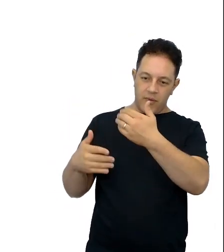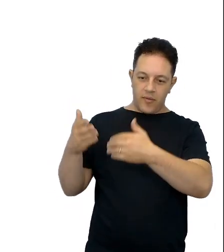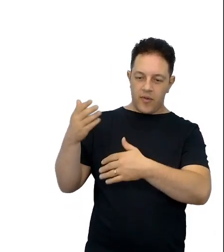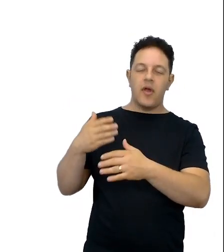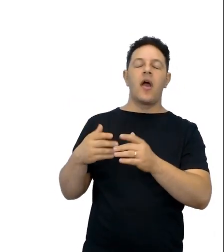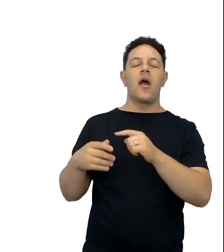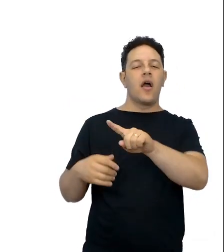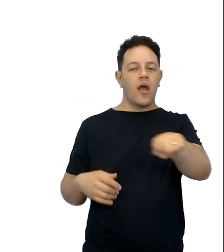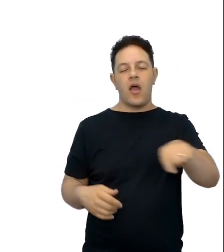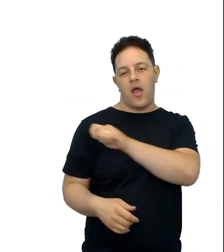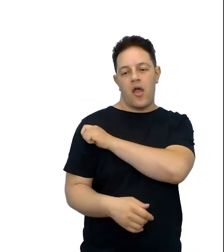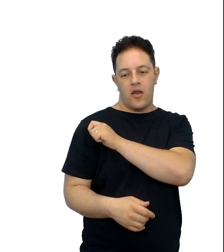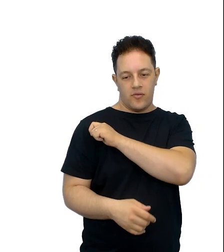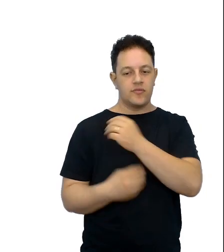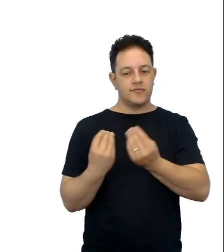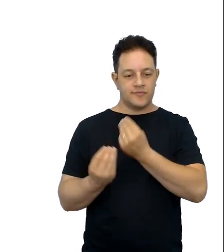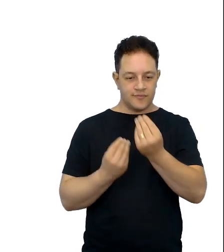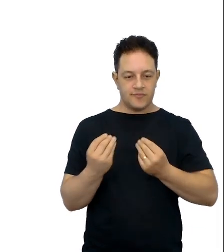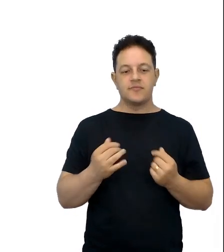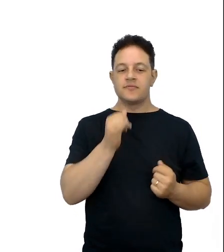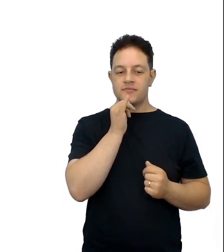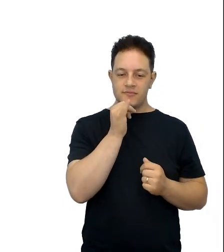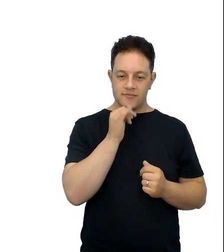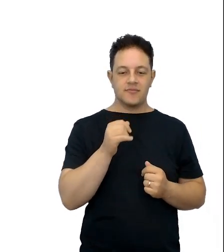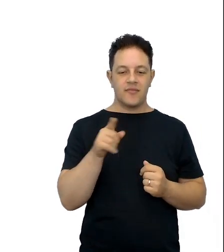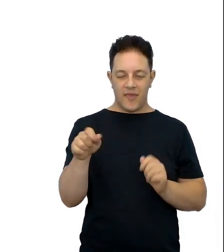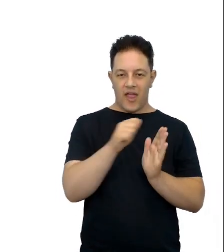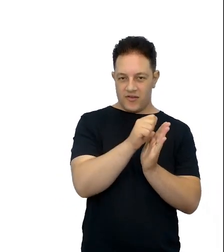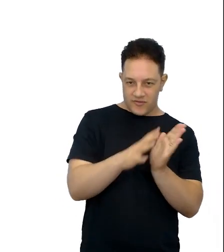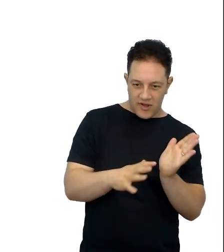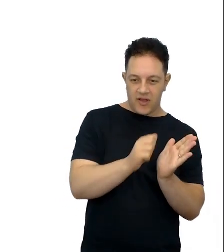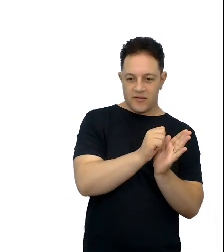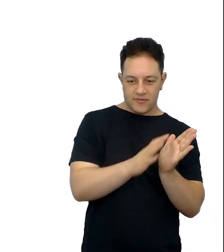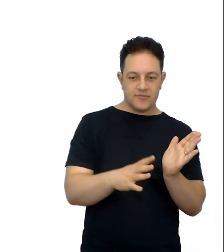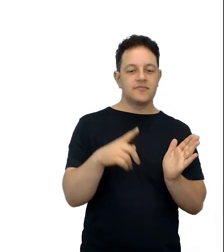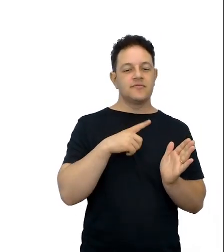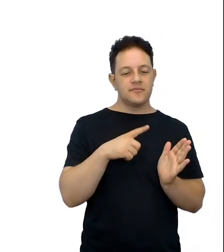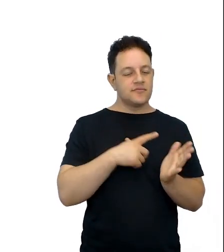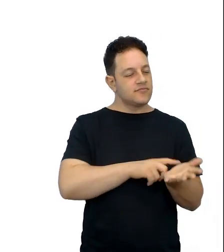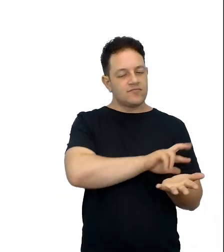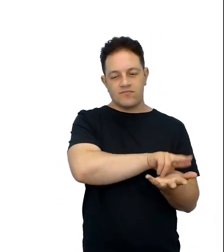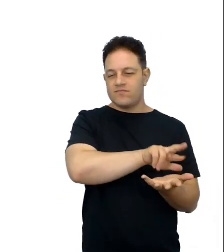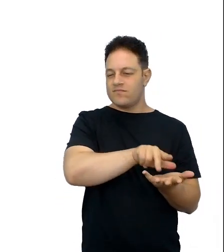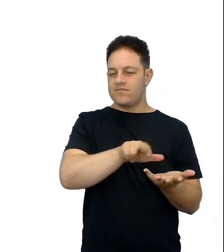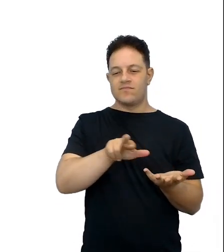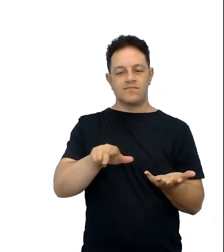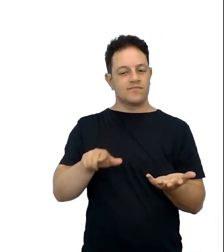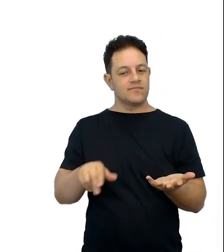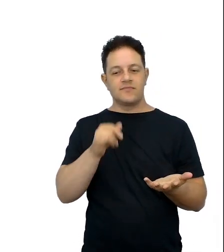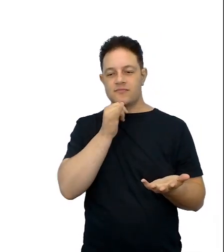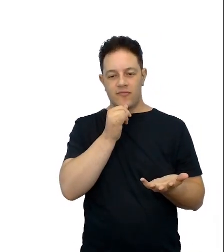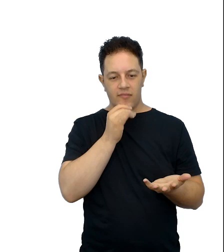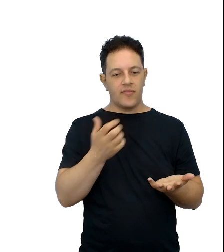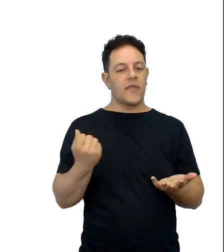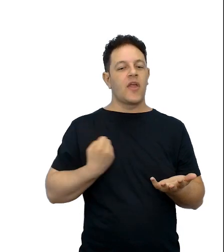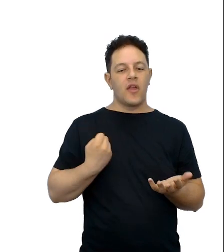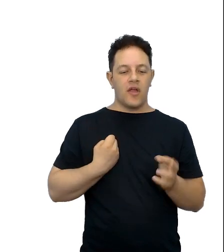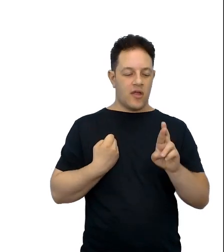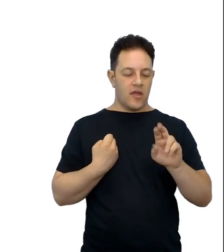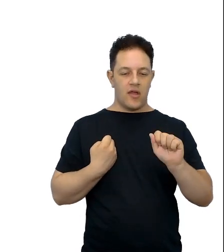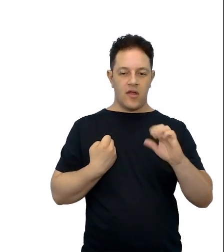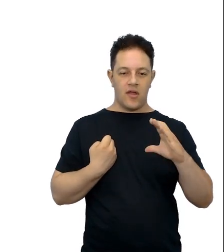os estudantes, né? Ele dá nessas atividades, ele dá uma série de números